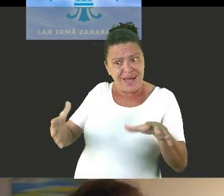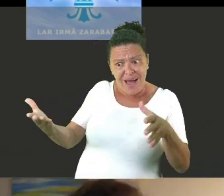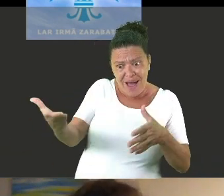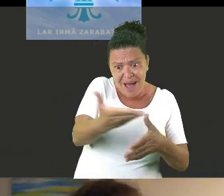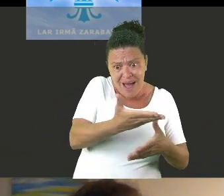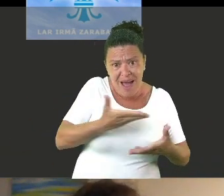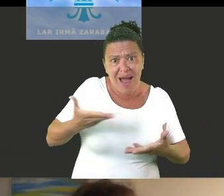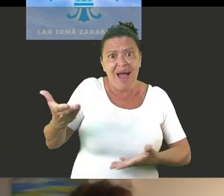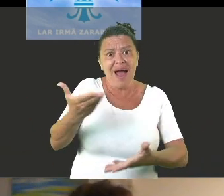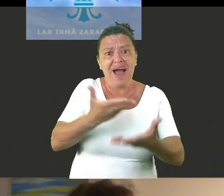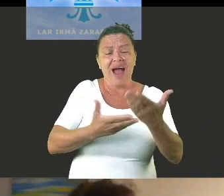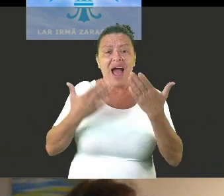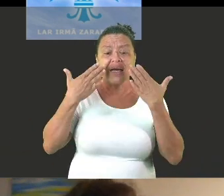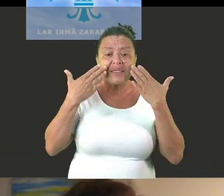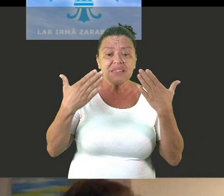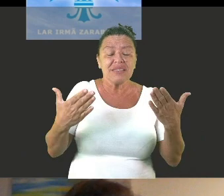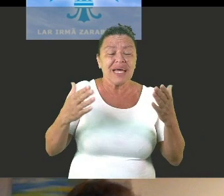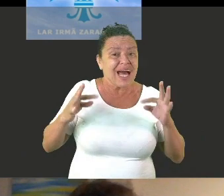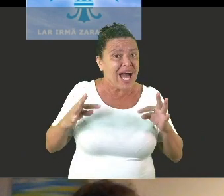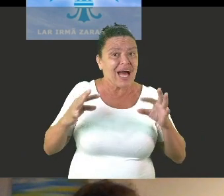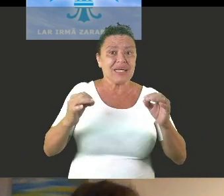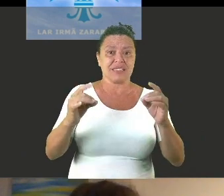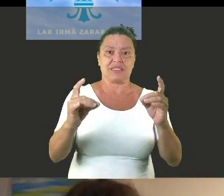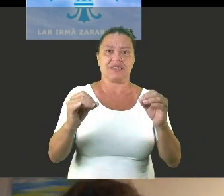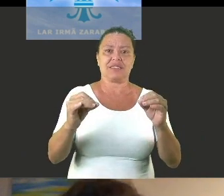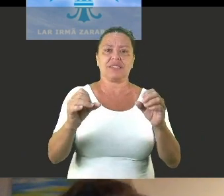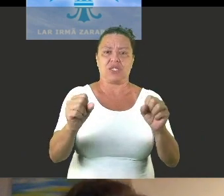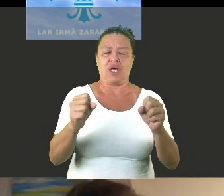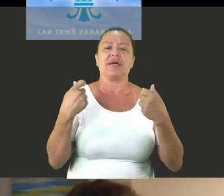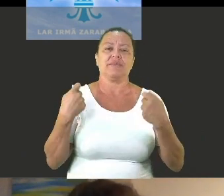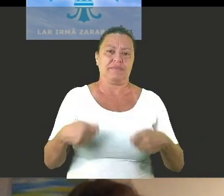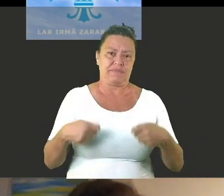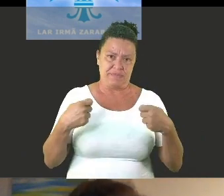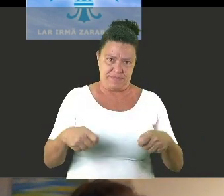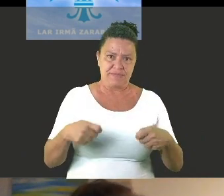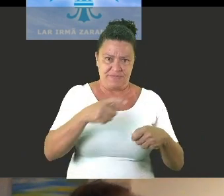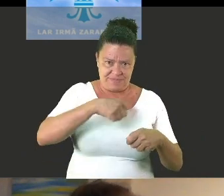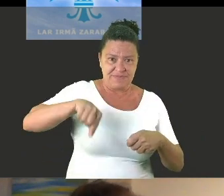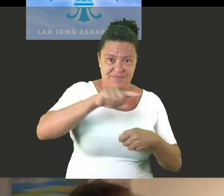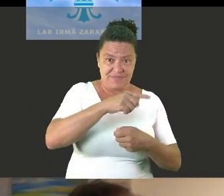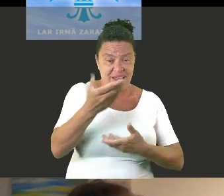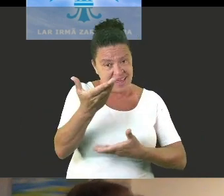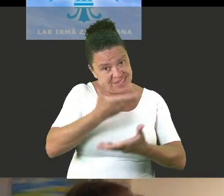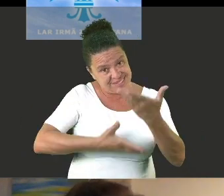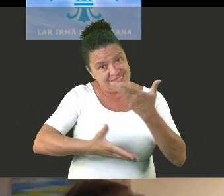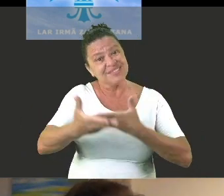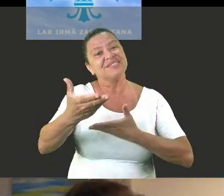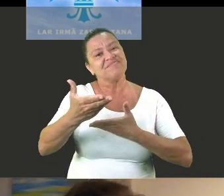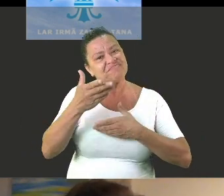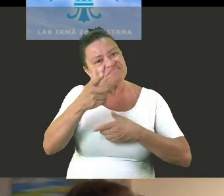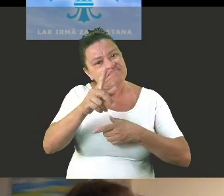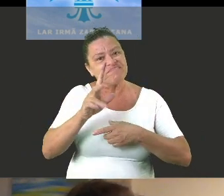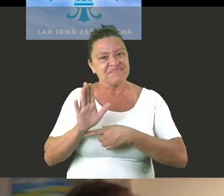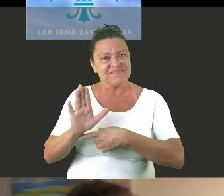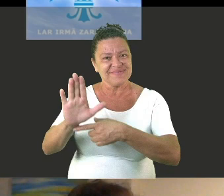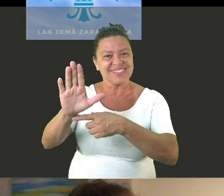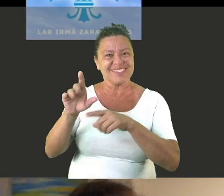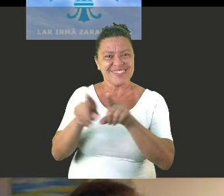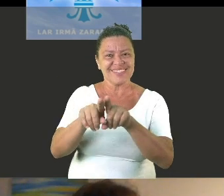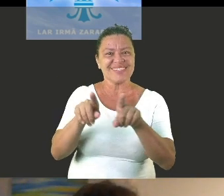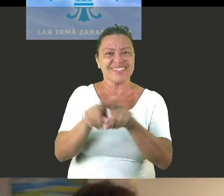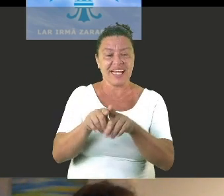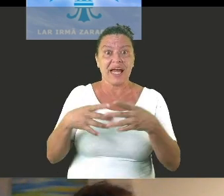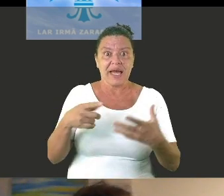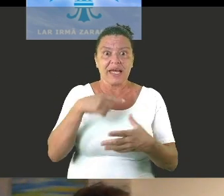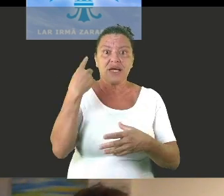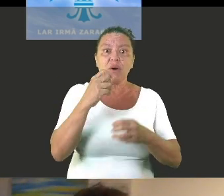melhor forma possível a todos aqueles que necessitam da sua colaboração, da sua ajuda. Que